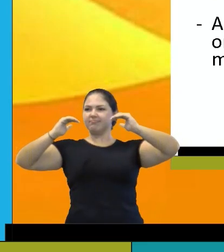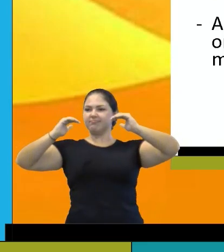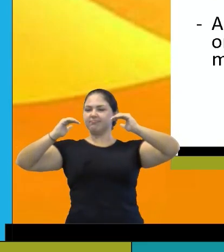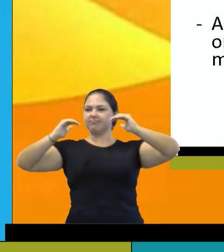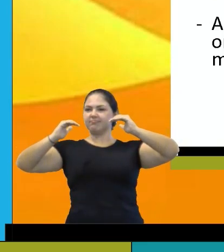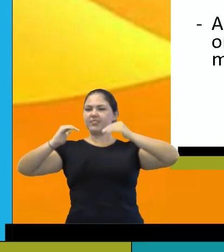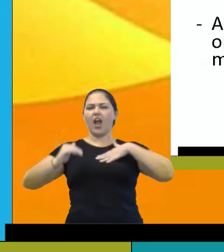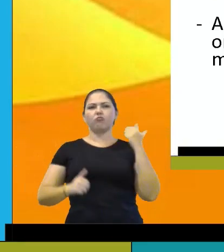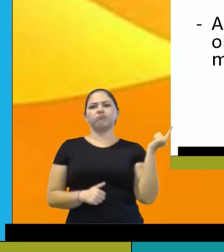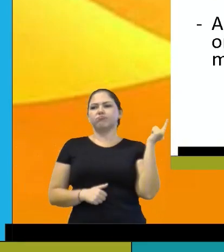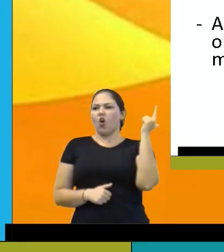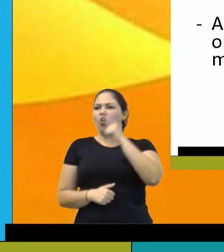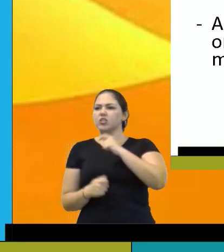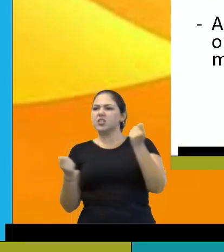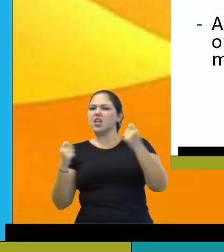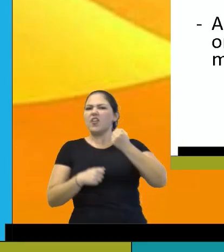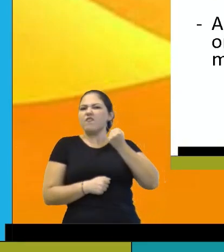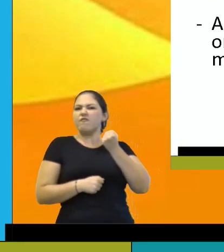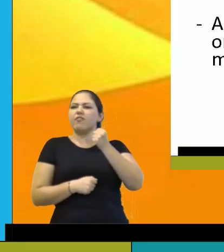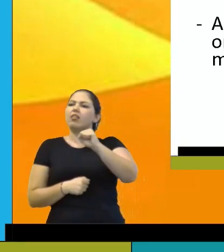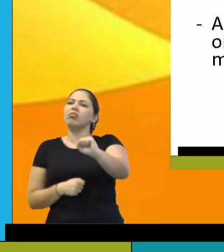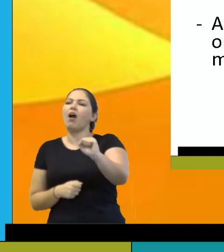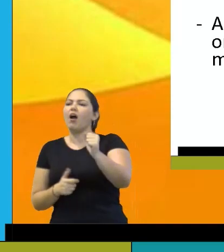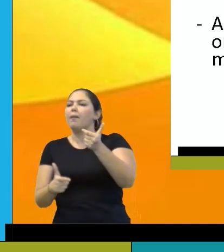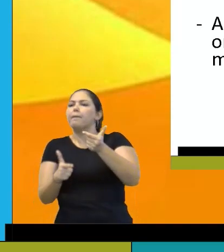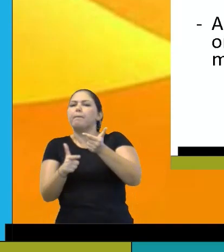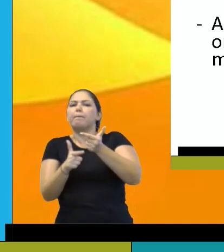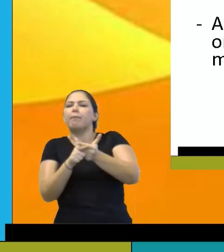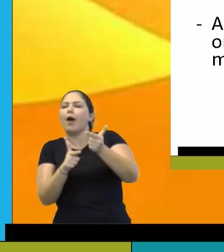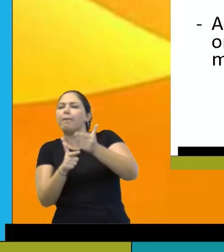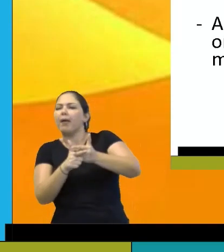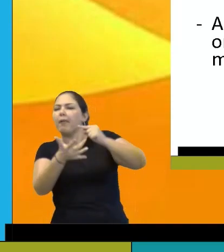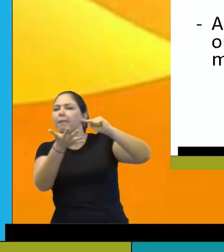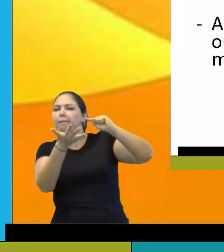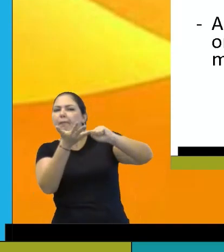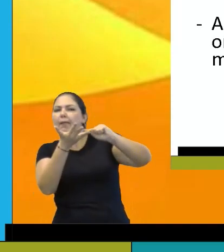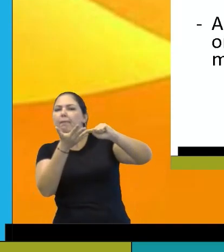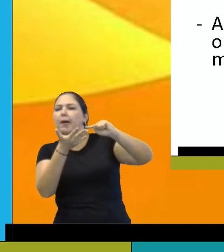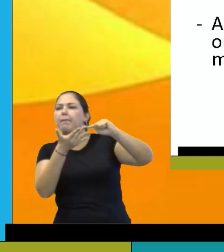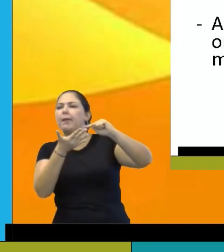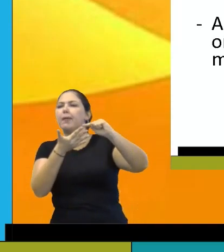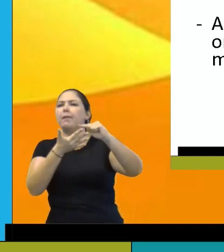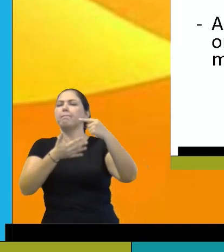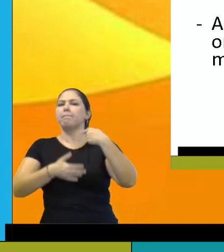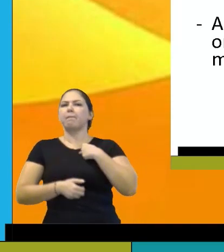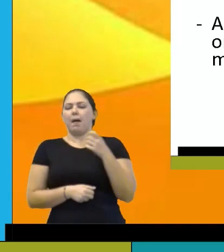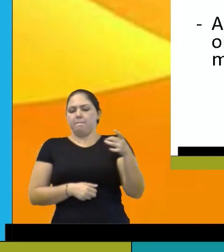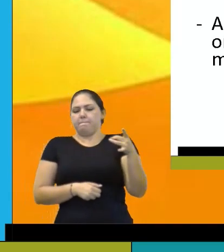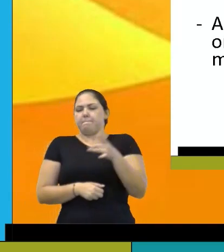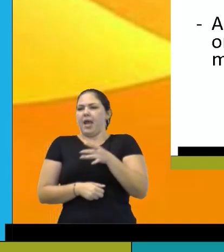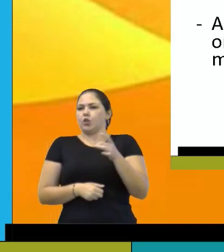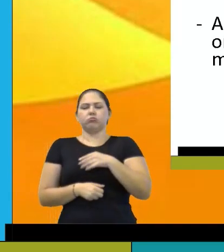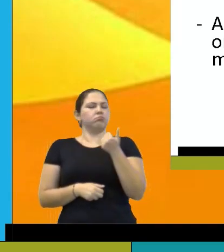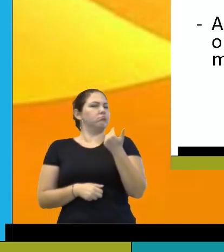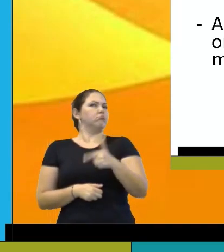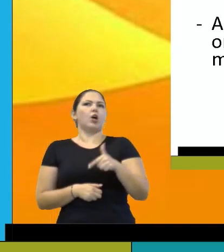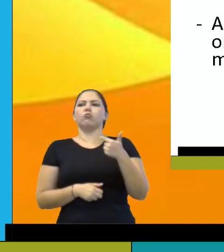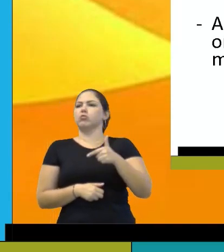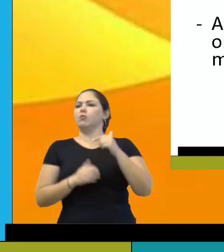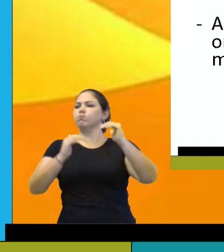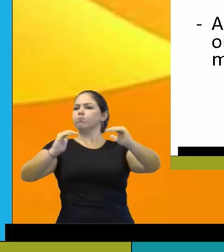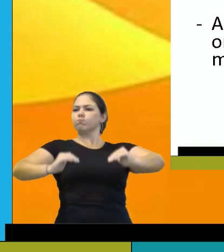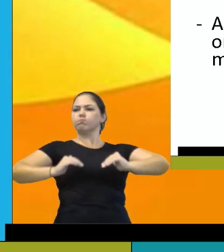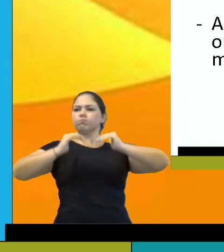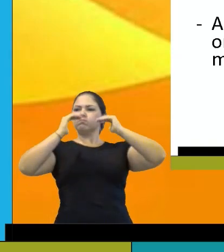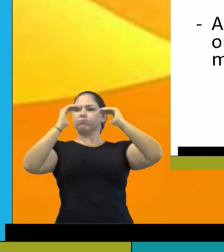à capacidade de enfrentar a realidade. Essa virilidade, aquele que não teme. O viril aqui está sendo empregado